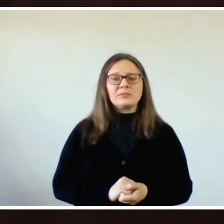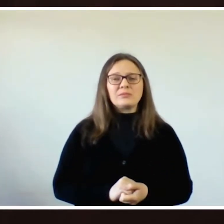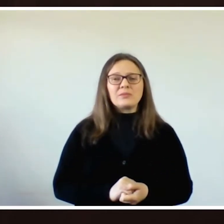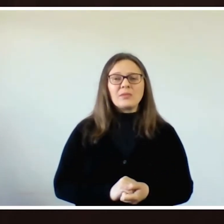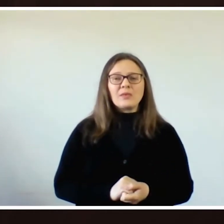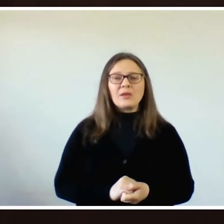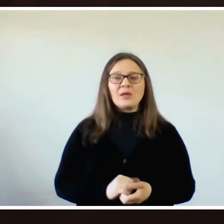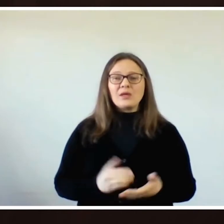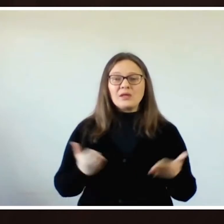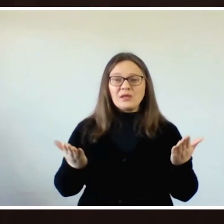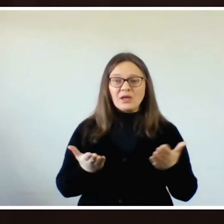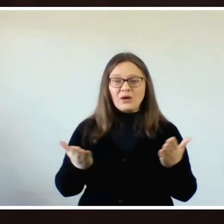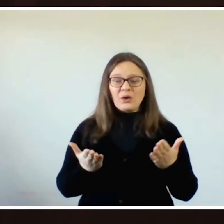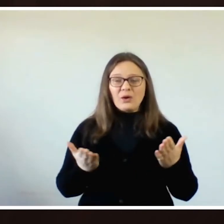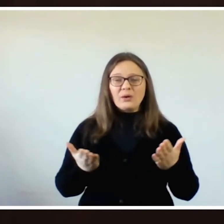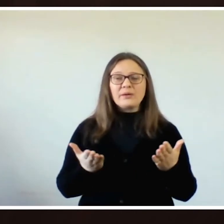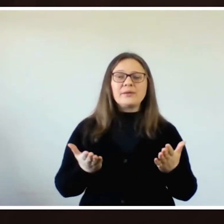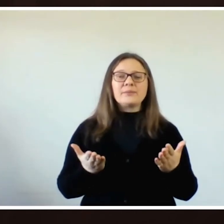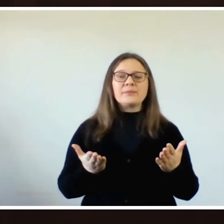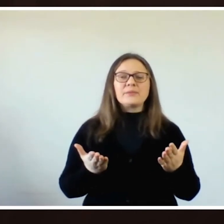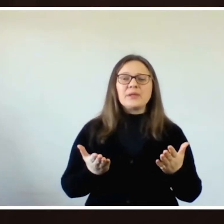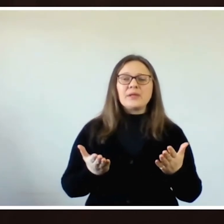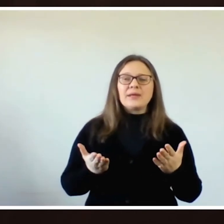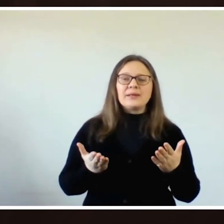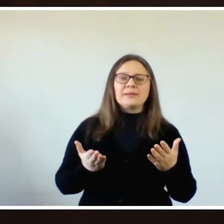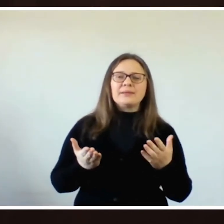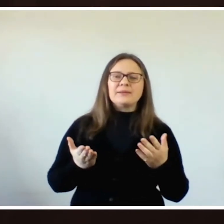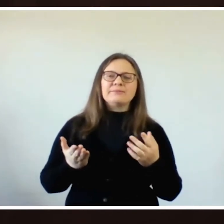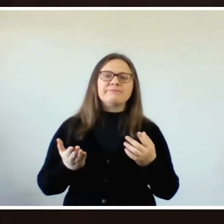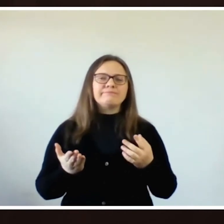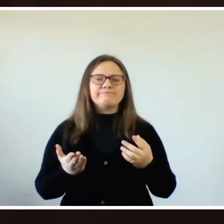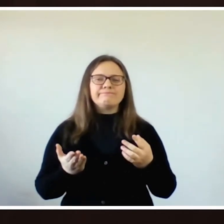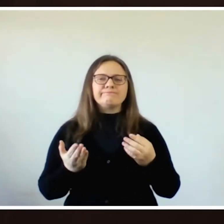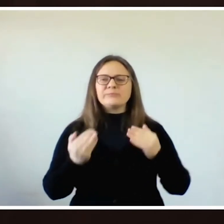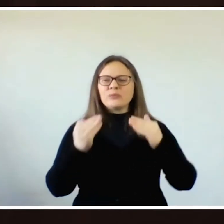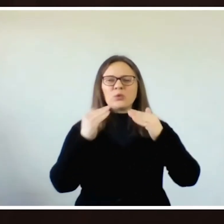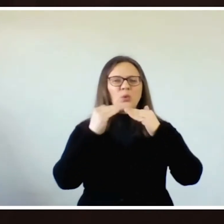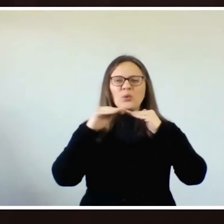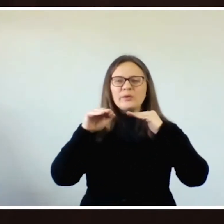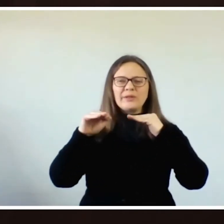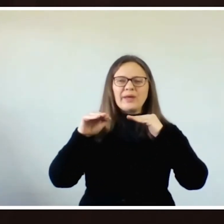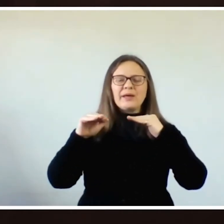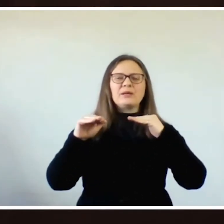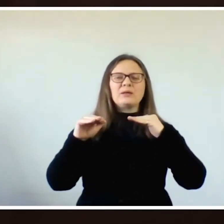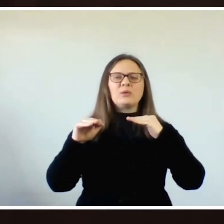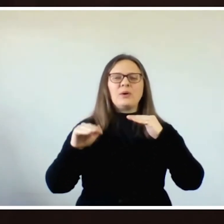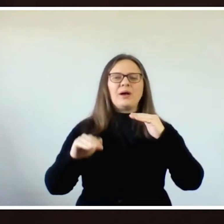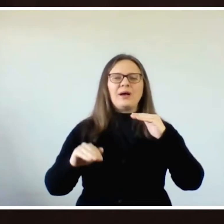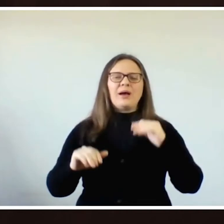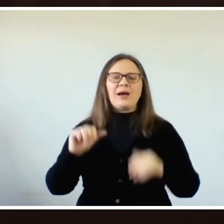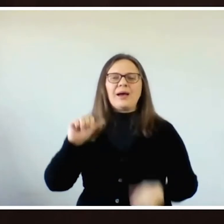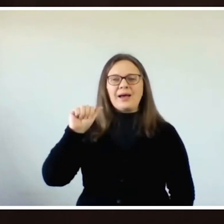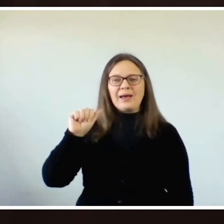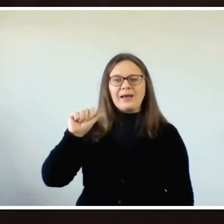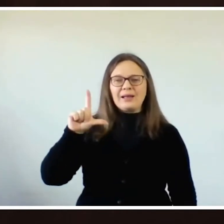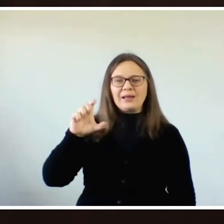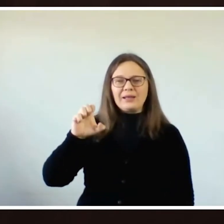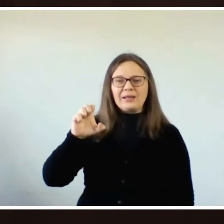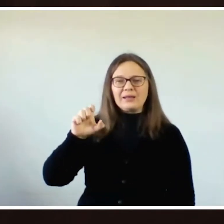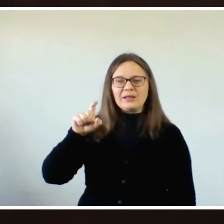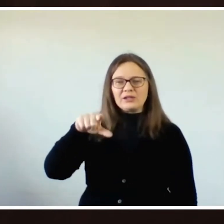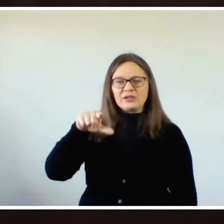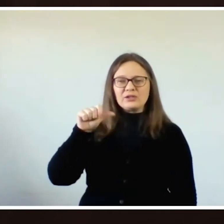é bispo de Alexandria, e Ário. Ário, aquele, né, defensor da heresia de que Cristo é